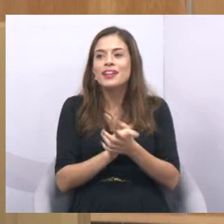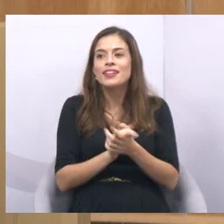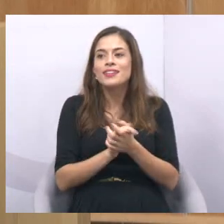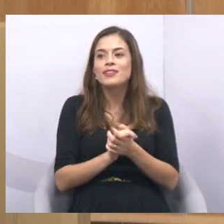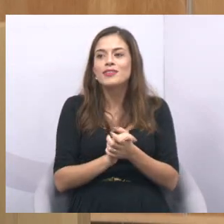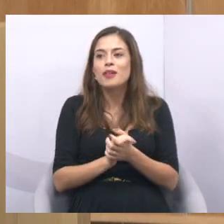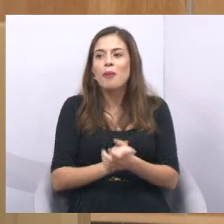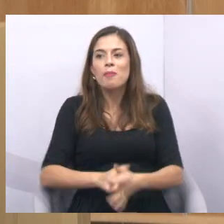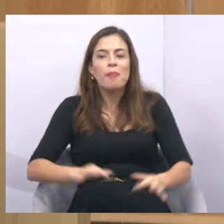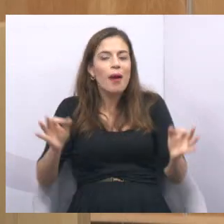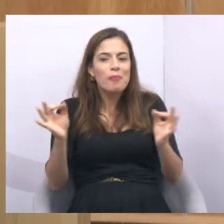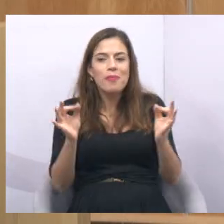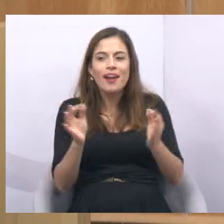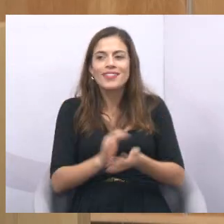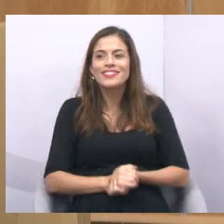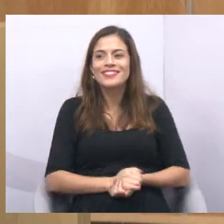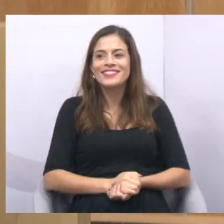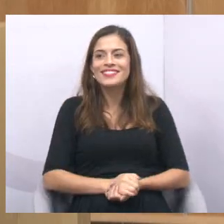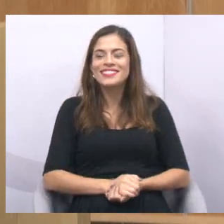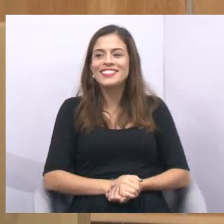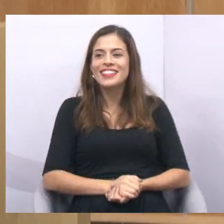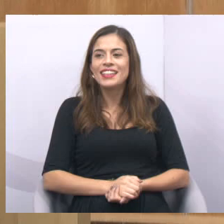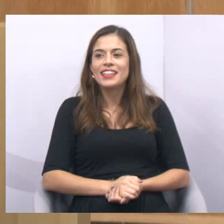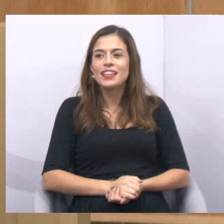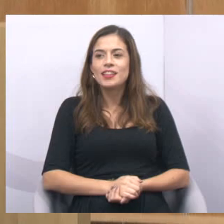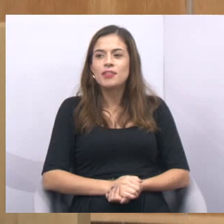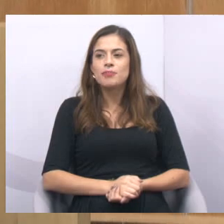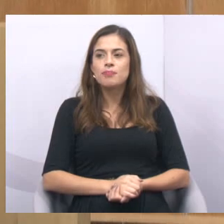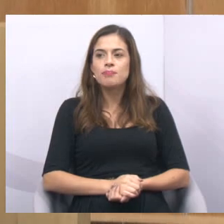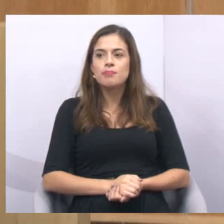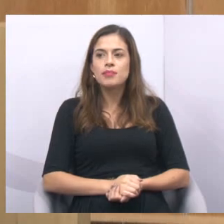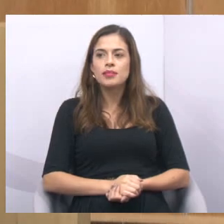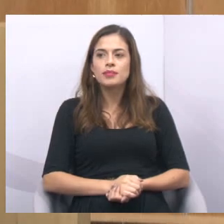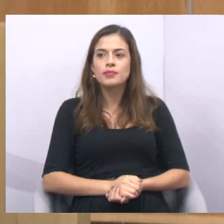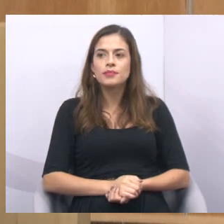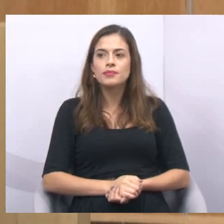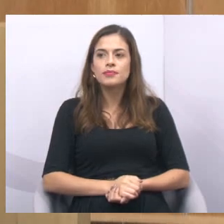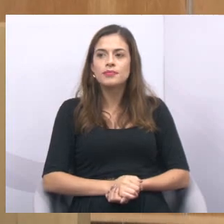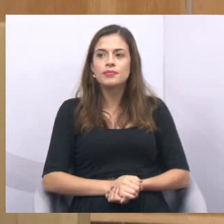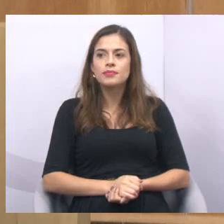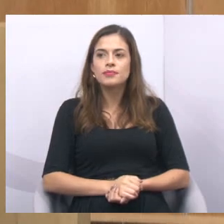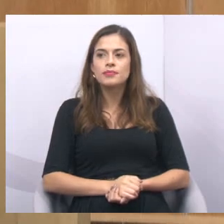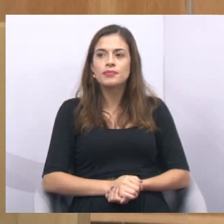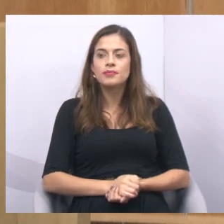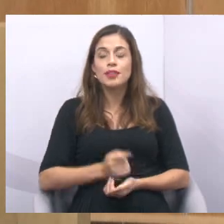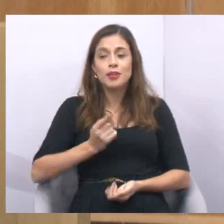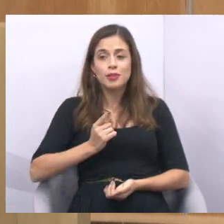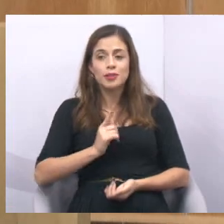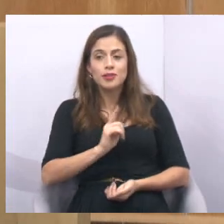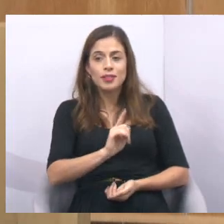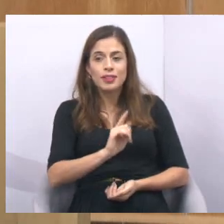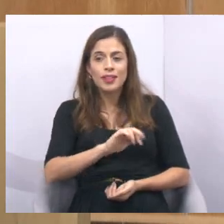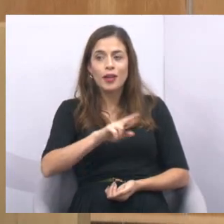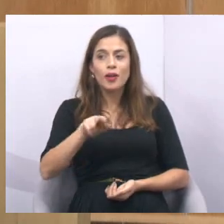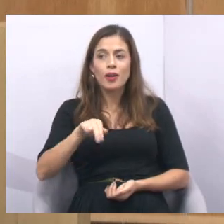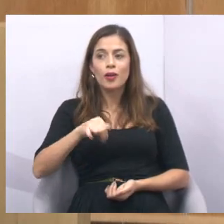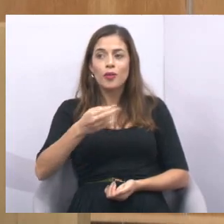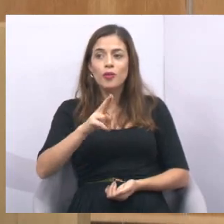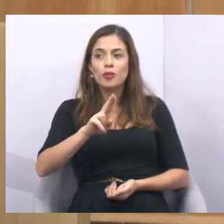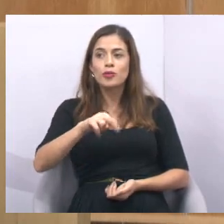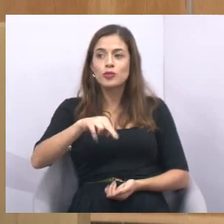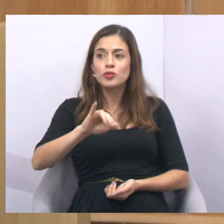sensacional. Tá bom? Eu estou aqui porque o Júnior me